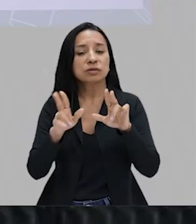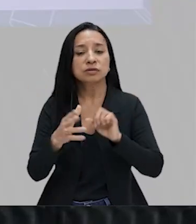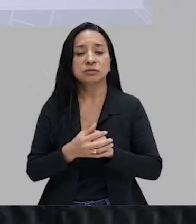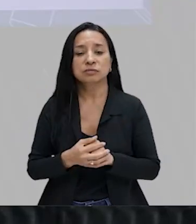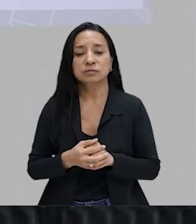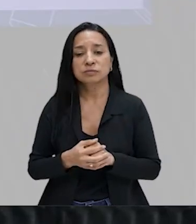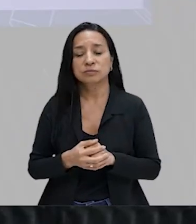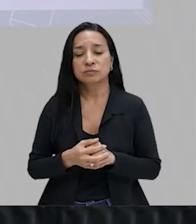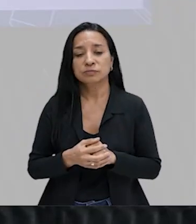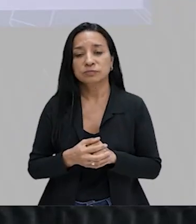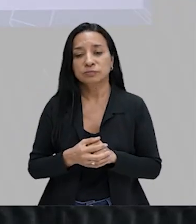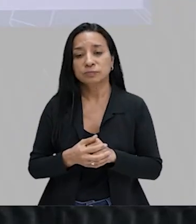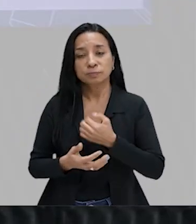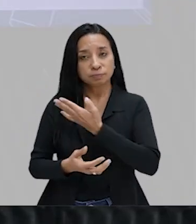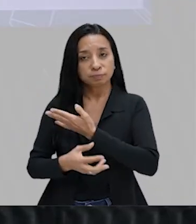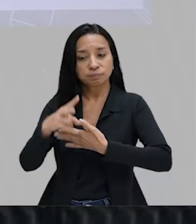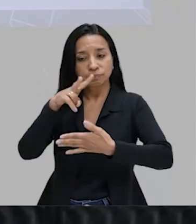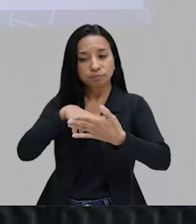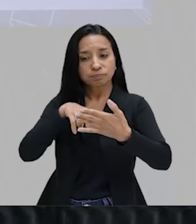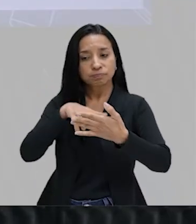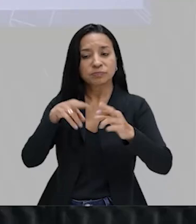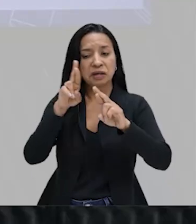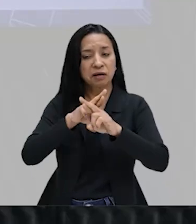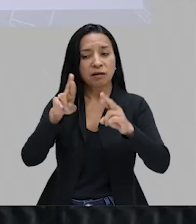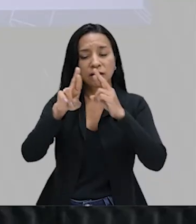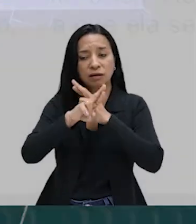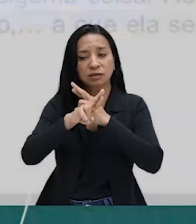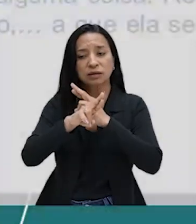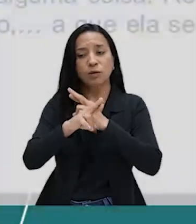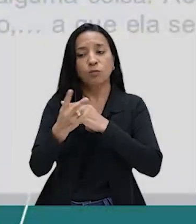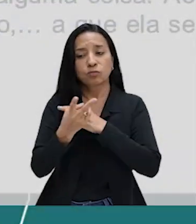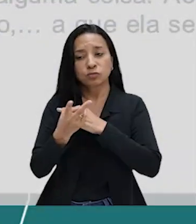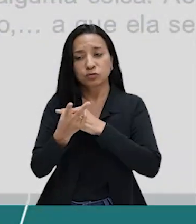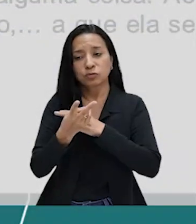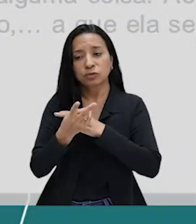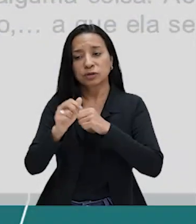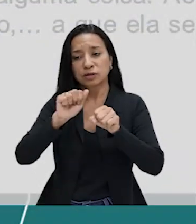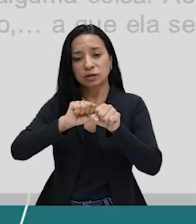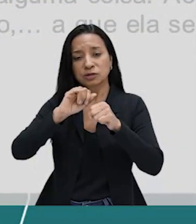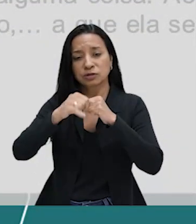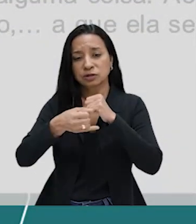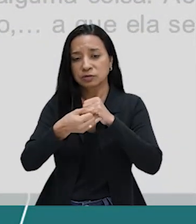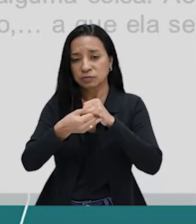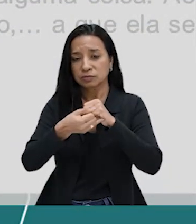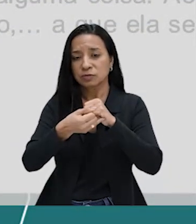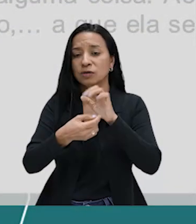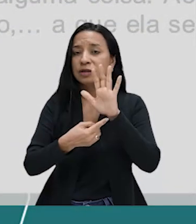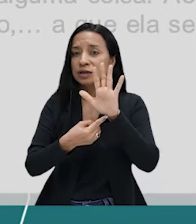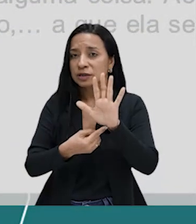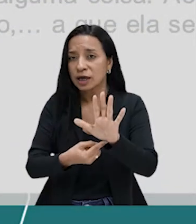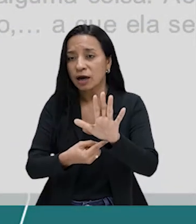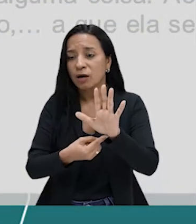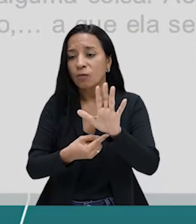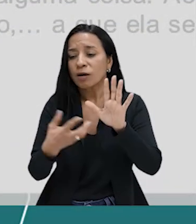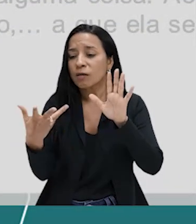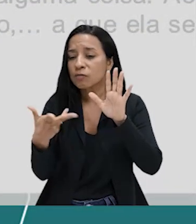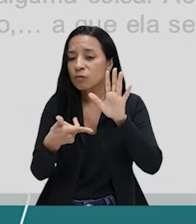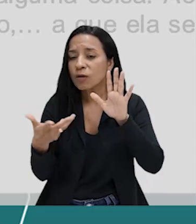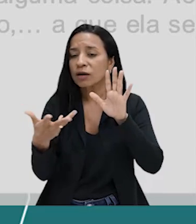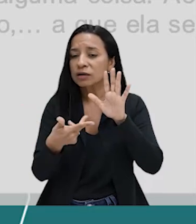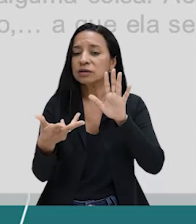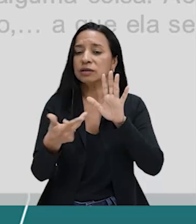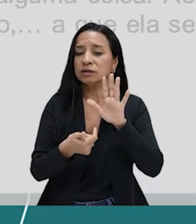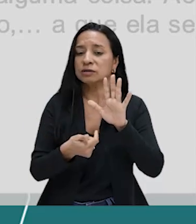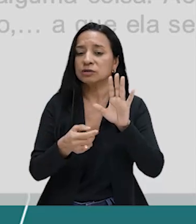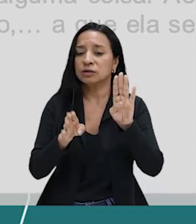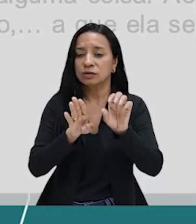o adjetivo estabelecem uma relação com o outro. O adjetivo atribui uma qualidade ao substantivo e